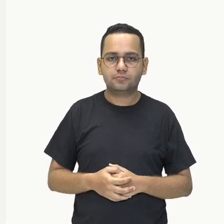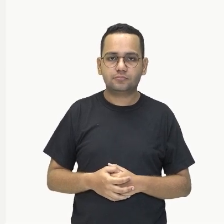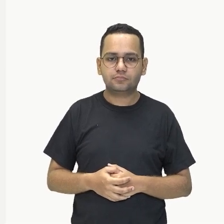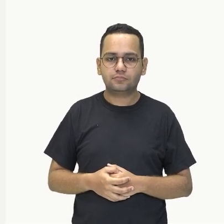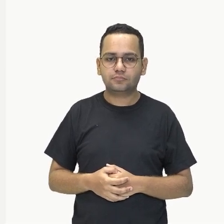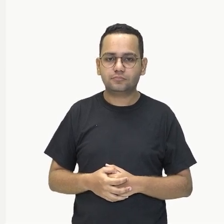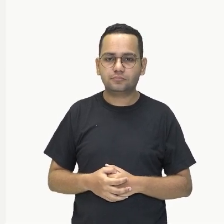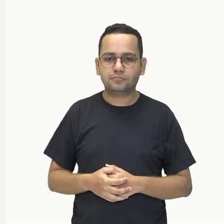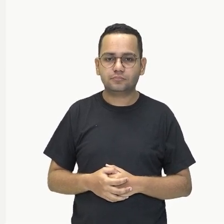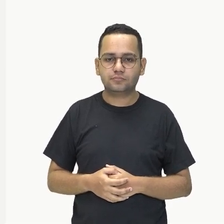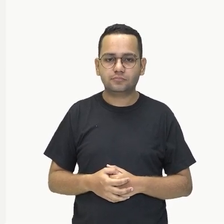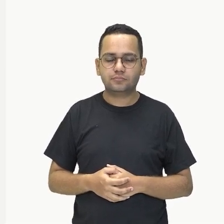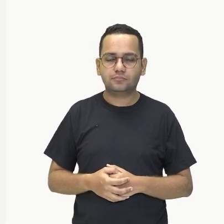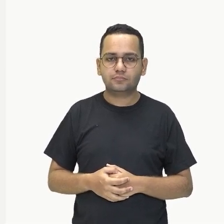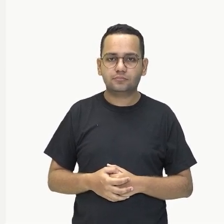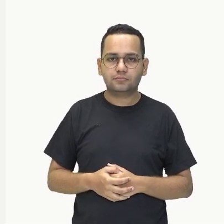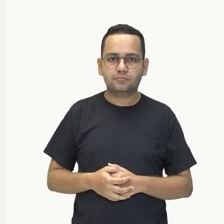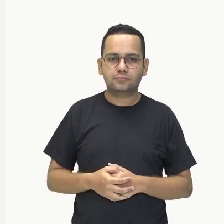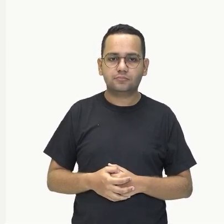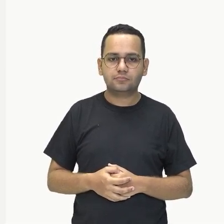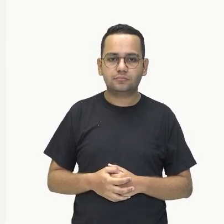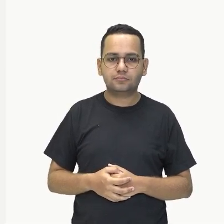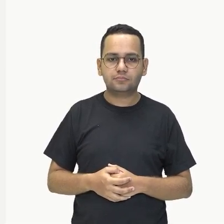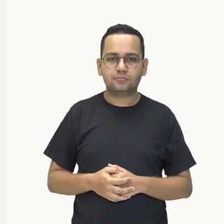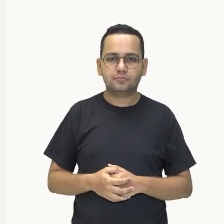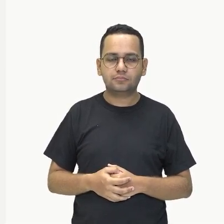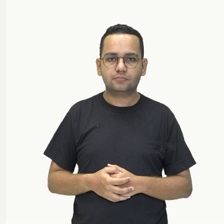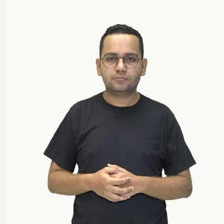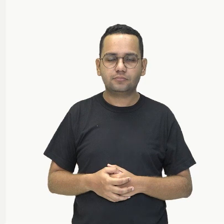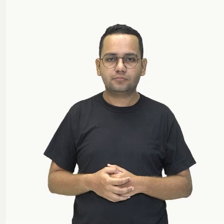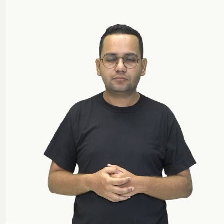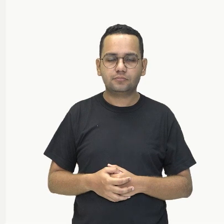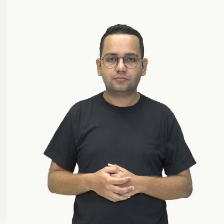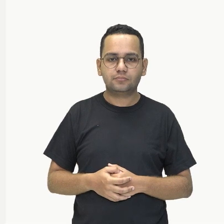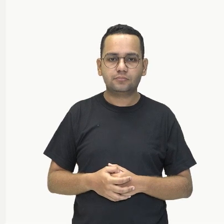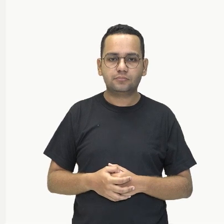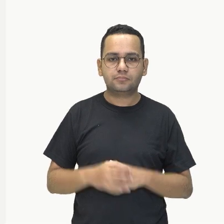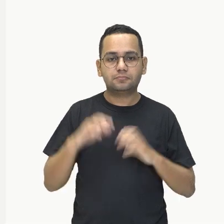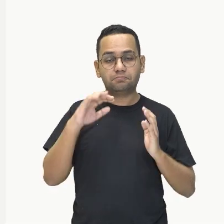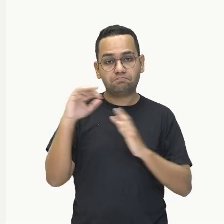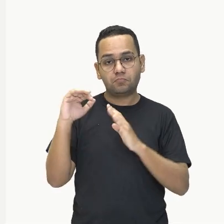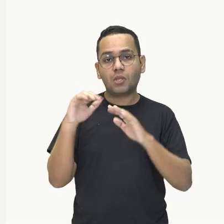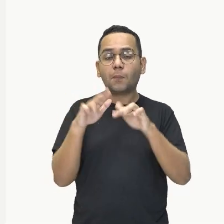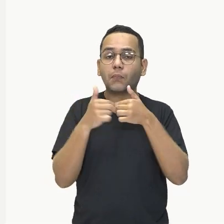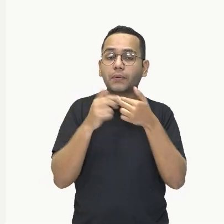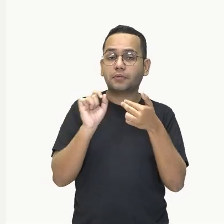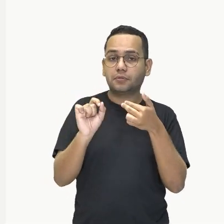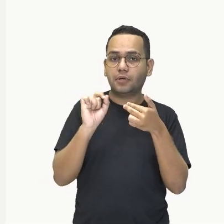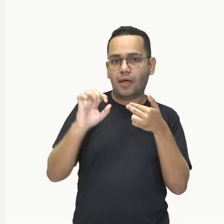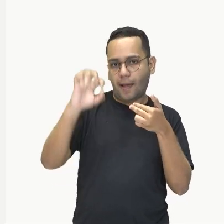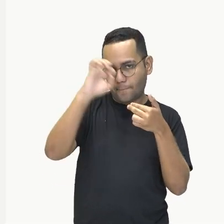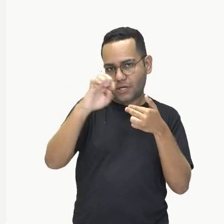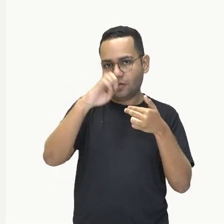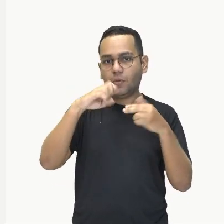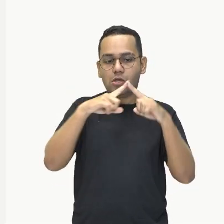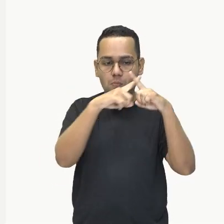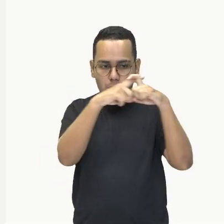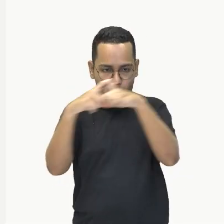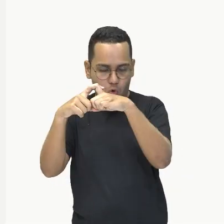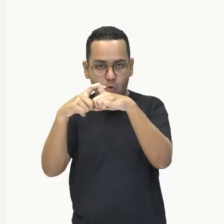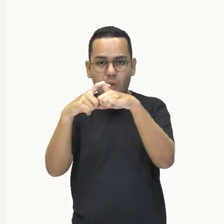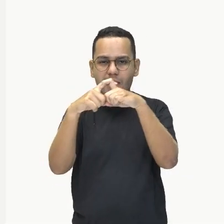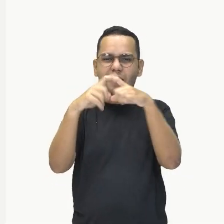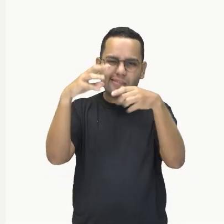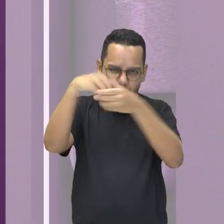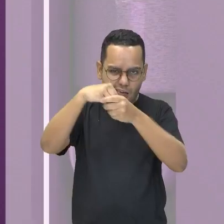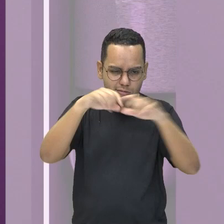aprendemos agora o quê? Aprendemos que um polinômio, ele é constituído por monômios. Tá bom?